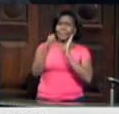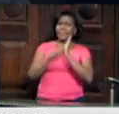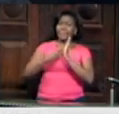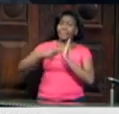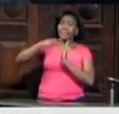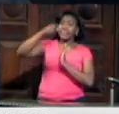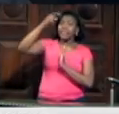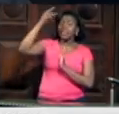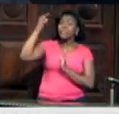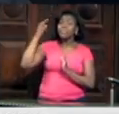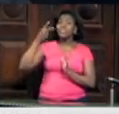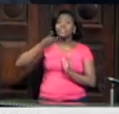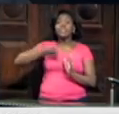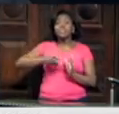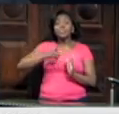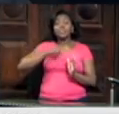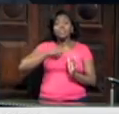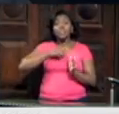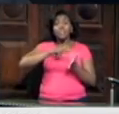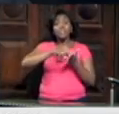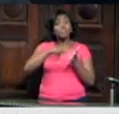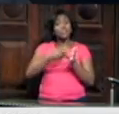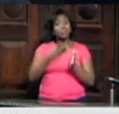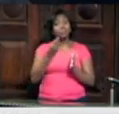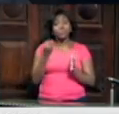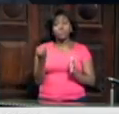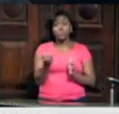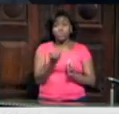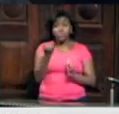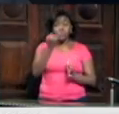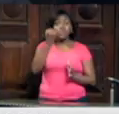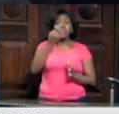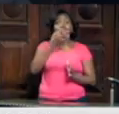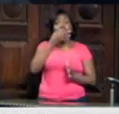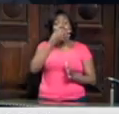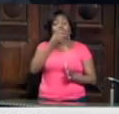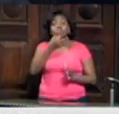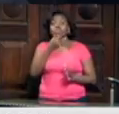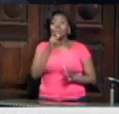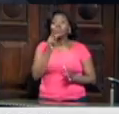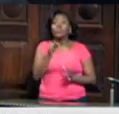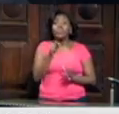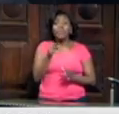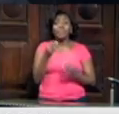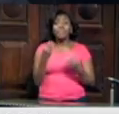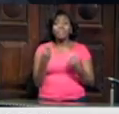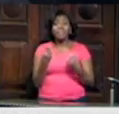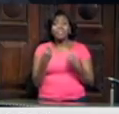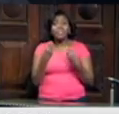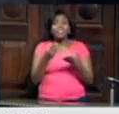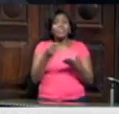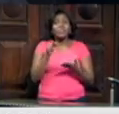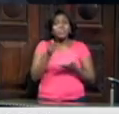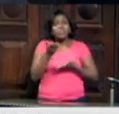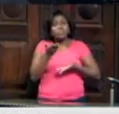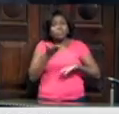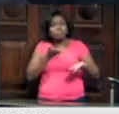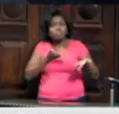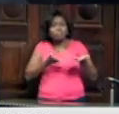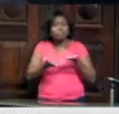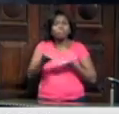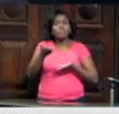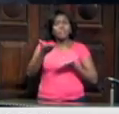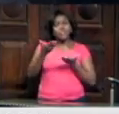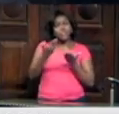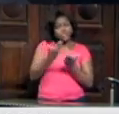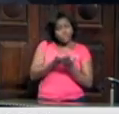sempre tiveram um significado muito importante do ponto de vista de proporcionar uma espécie de confraria de